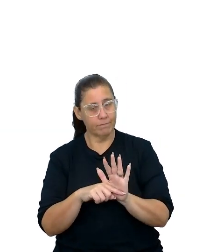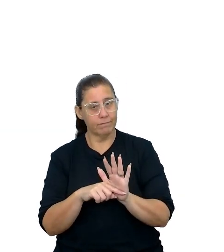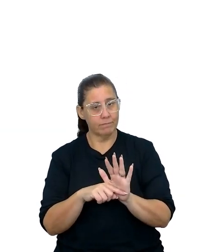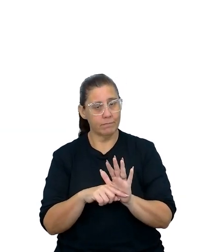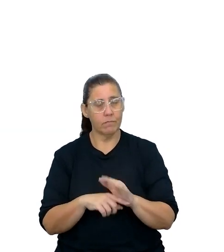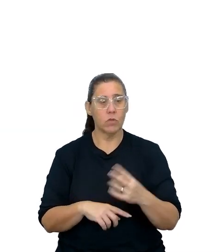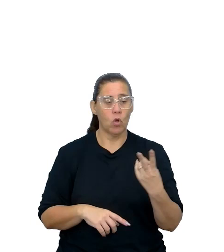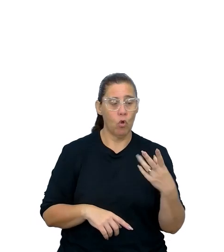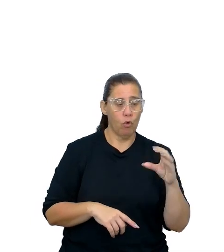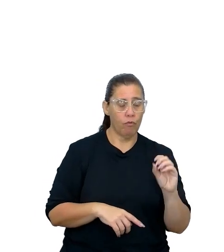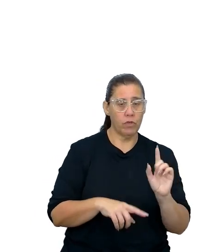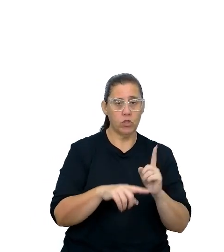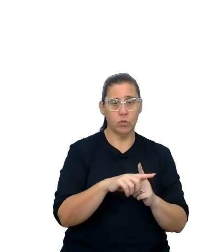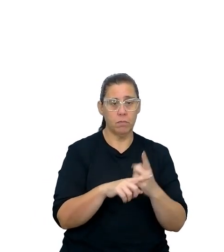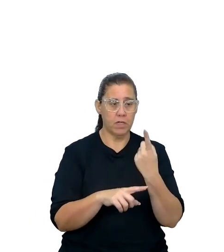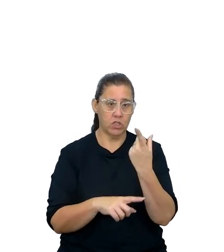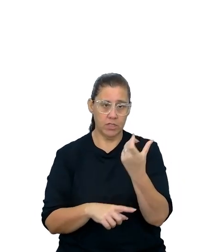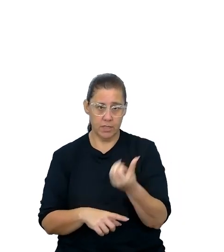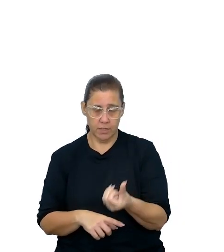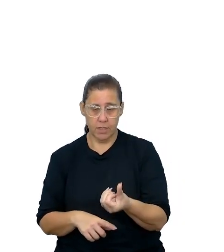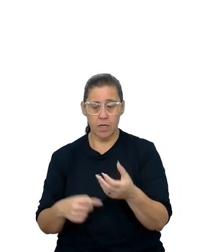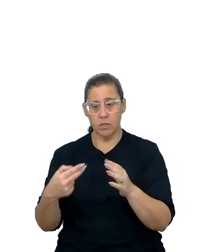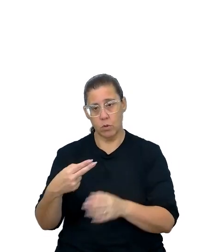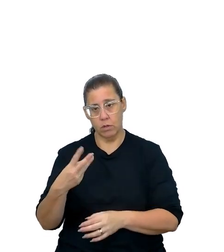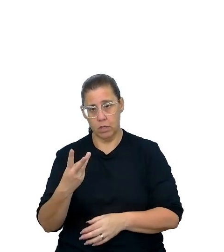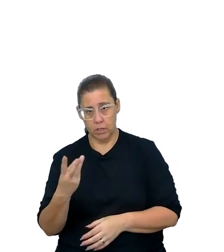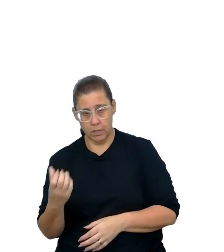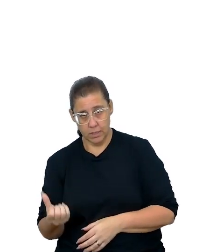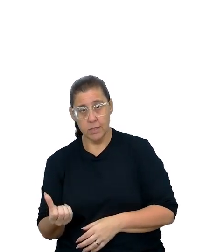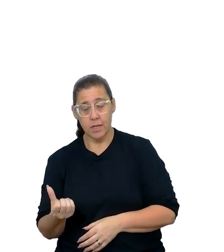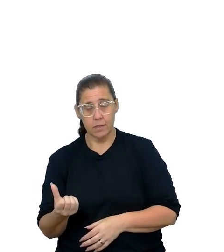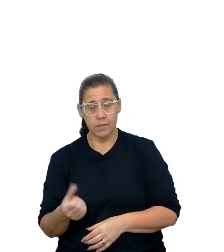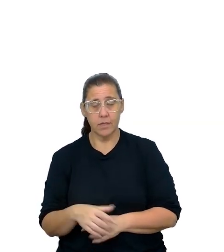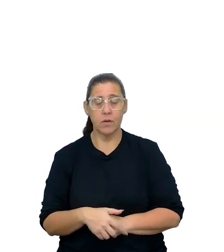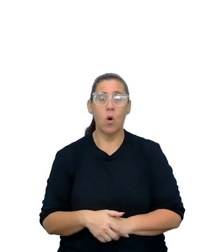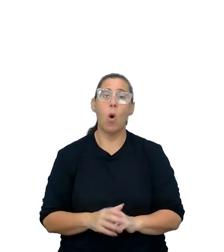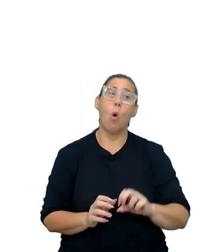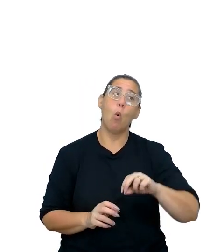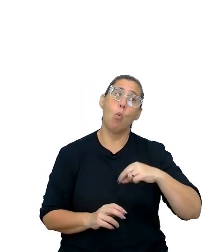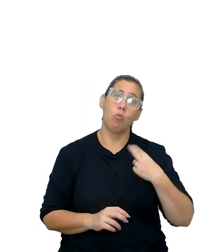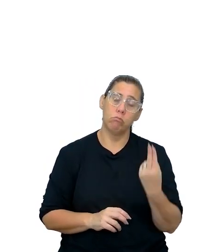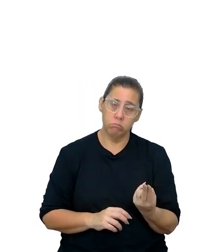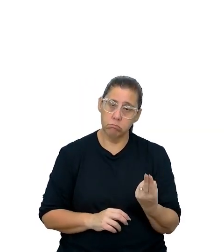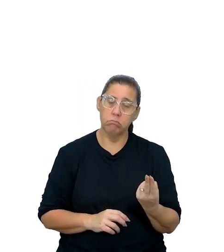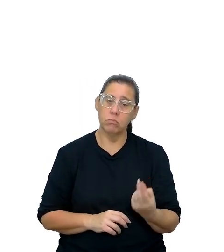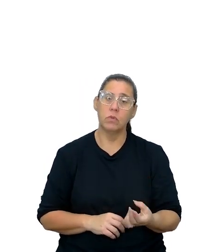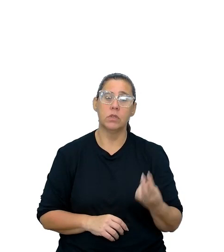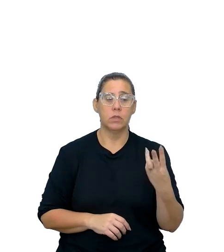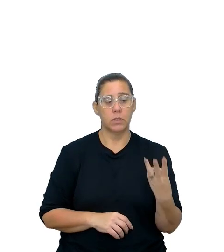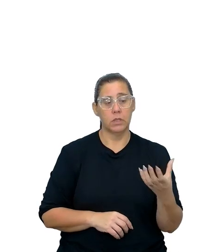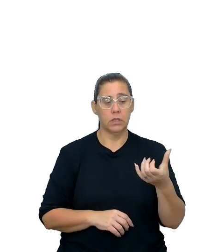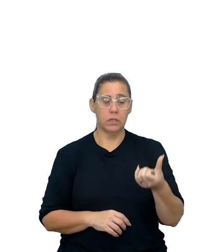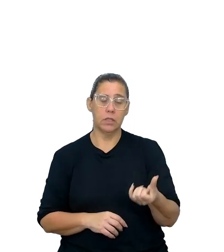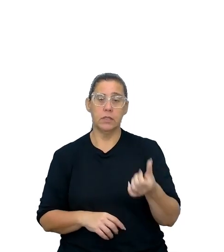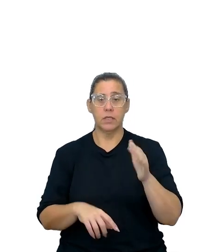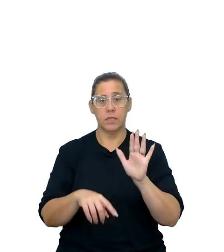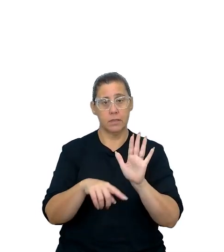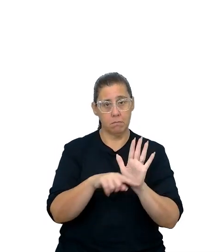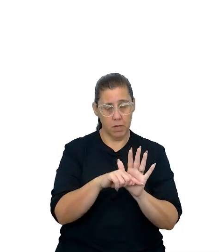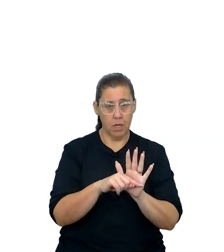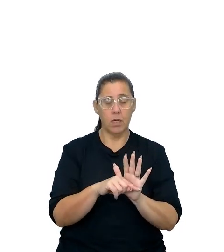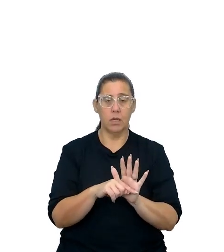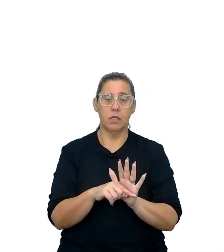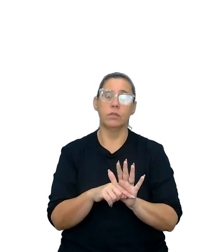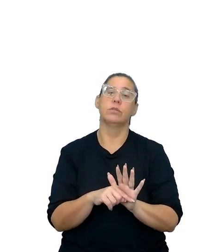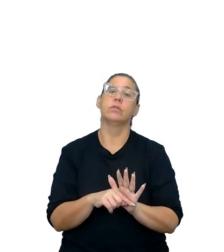Como 20 mais 16 vai chegar no 36, vai resultar em 36, ou dos 36 eu tirar a diferença, né?